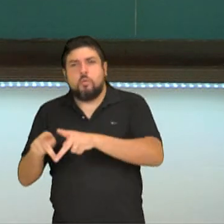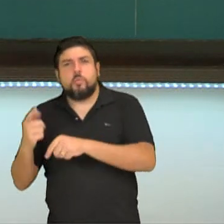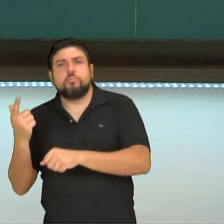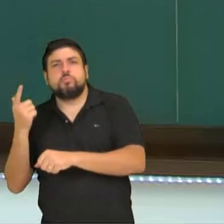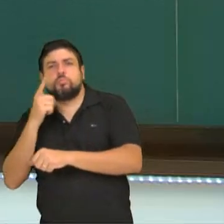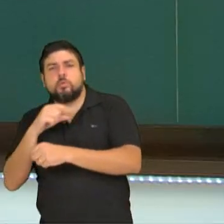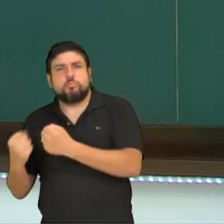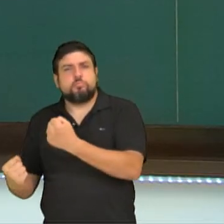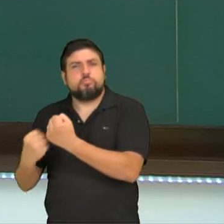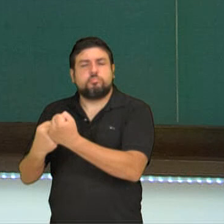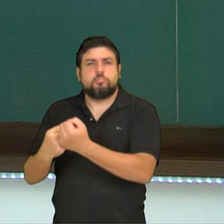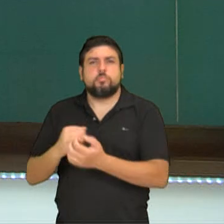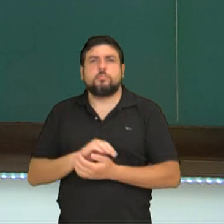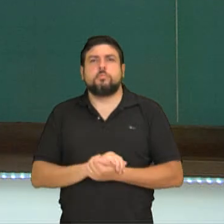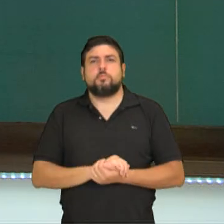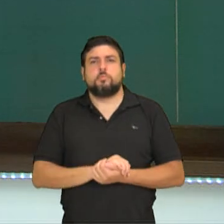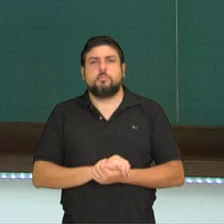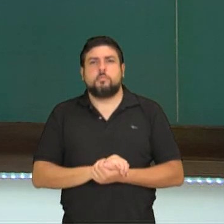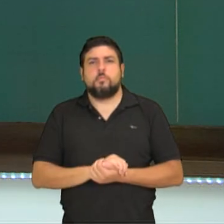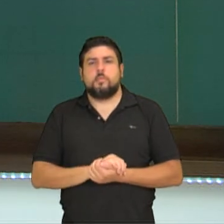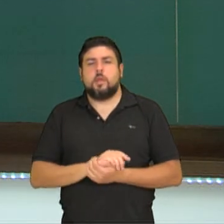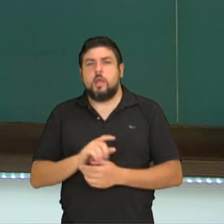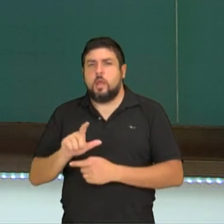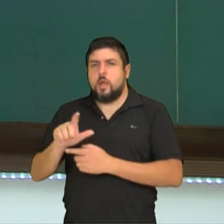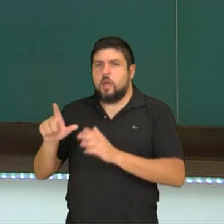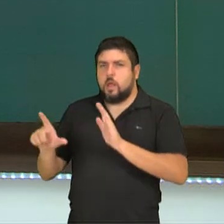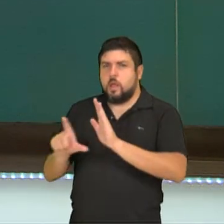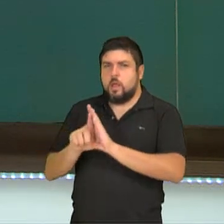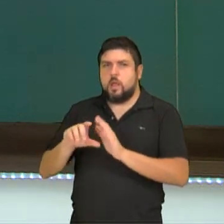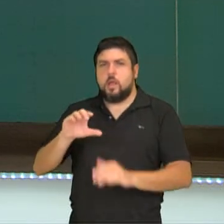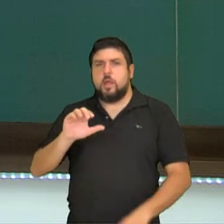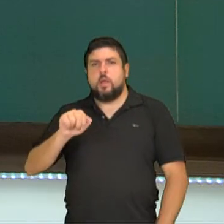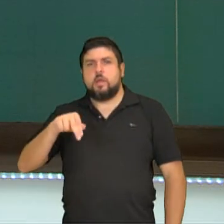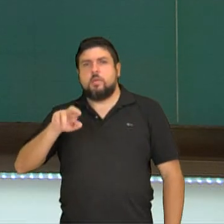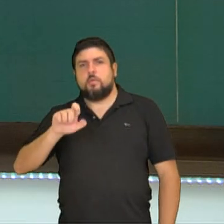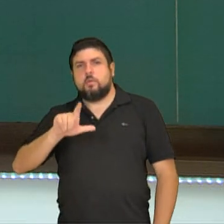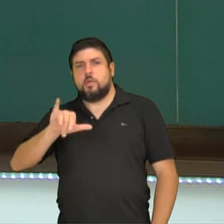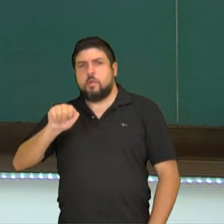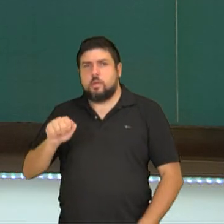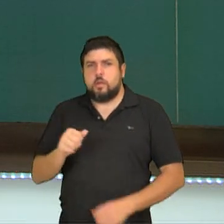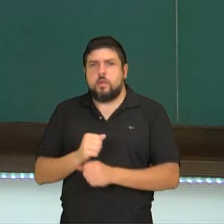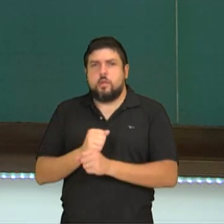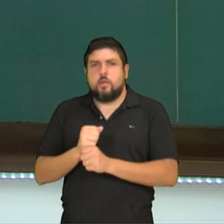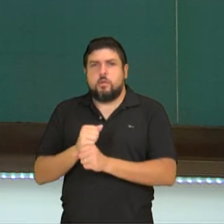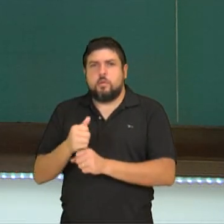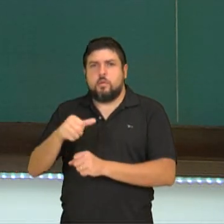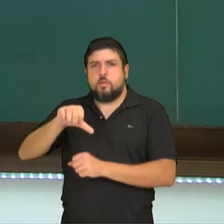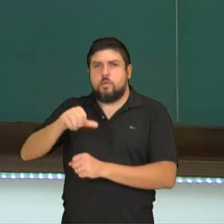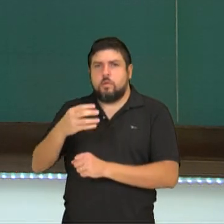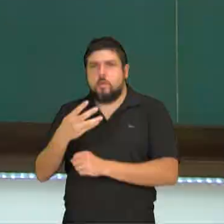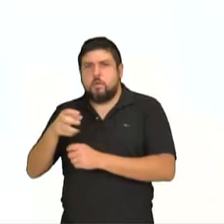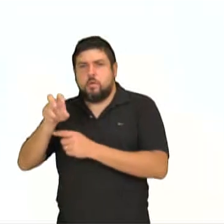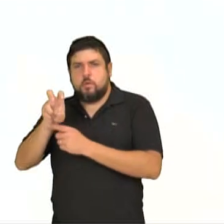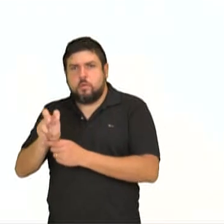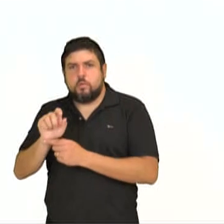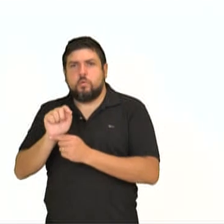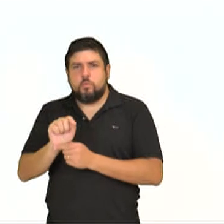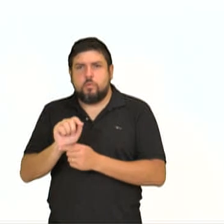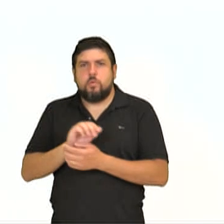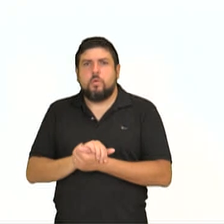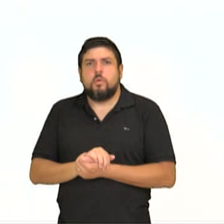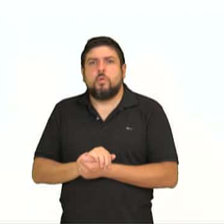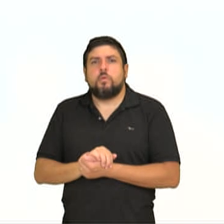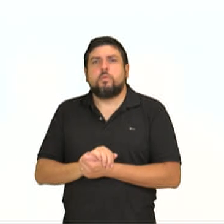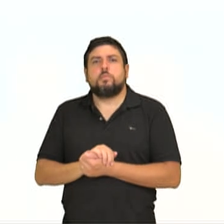vamos ter a lei Canuleia, né, de 445, que vai permitir o casamento entre